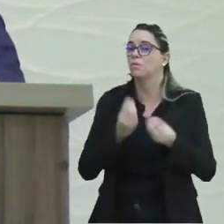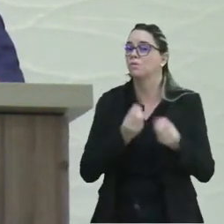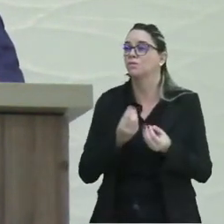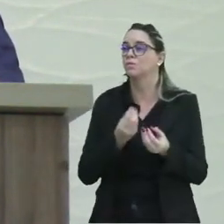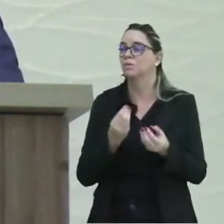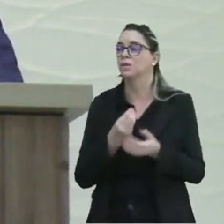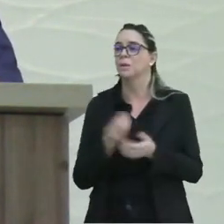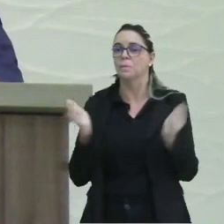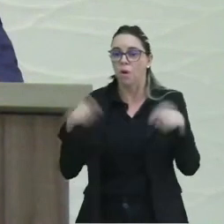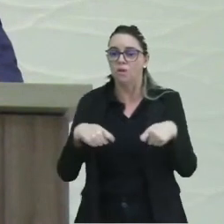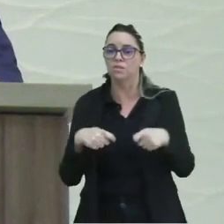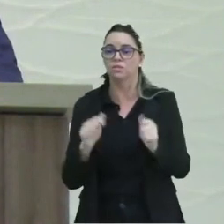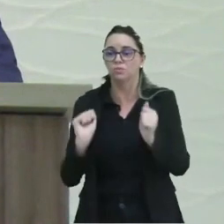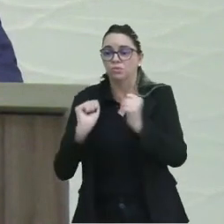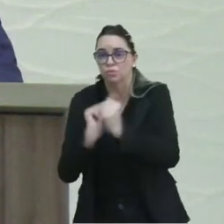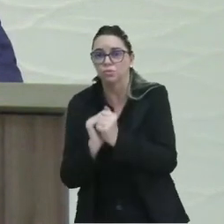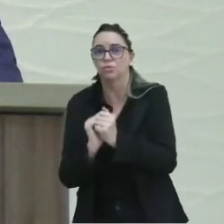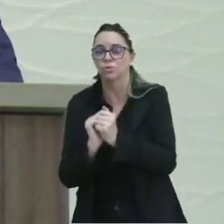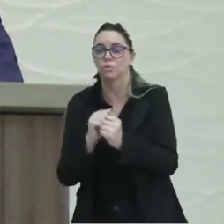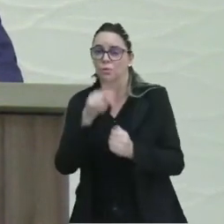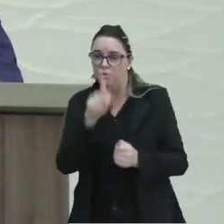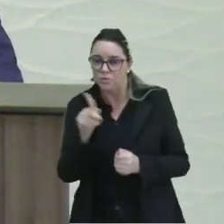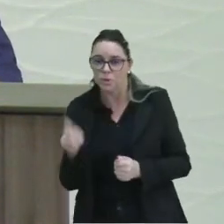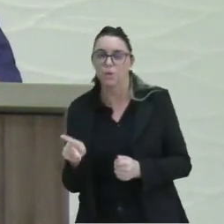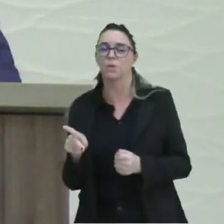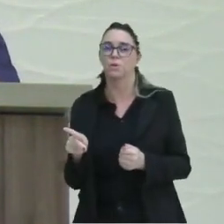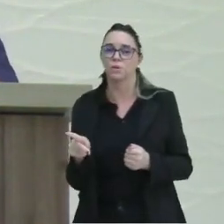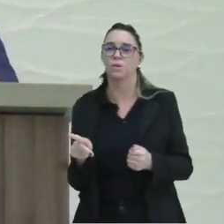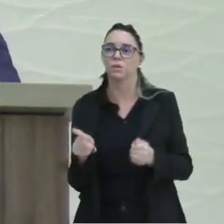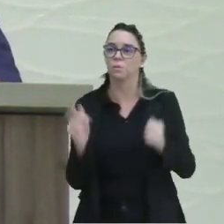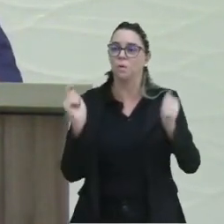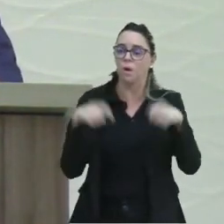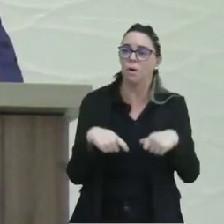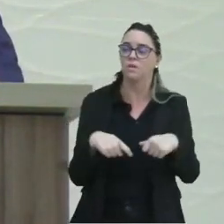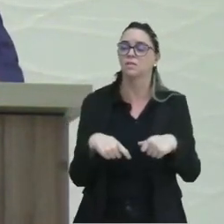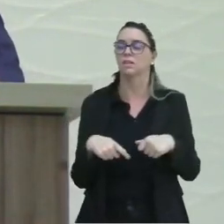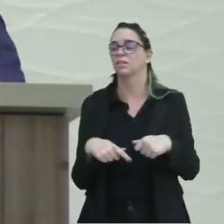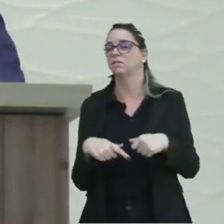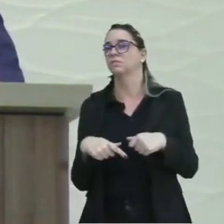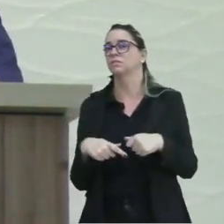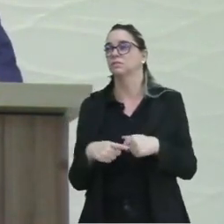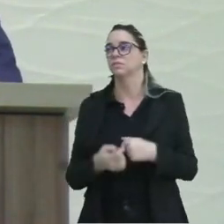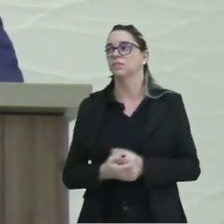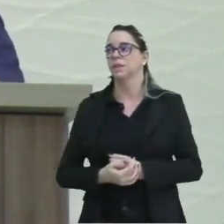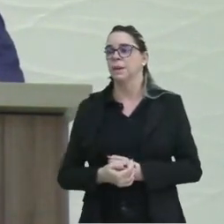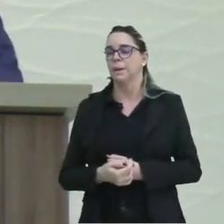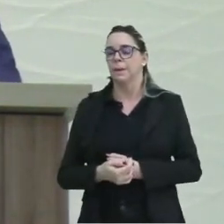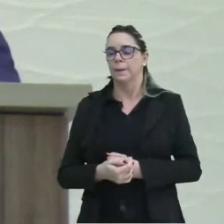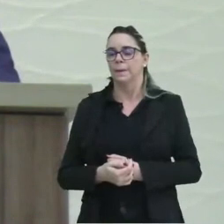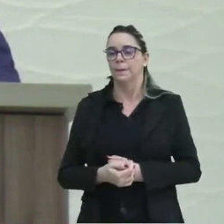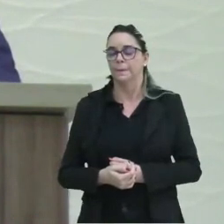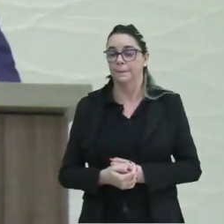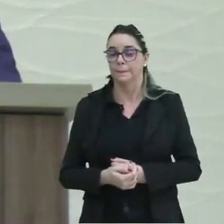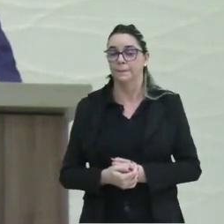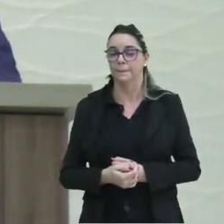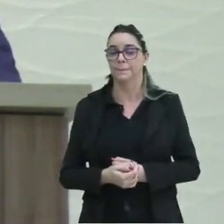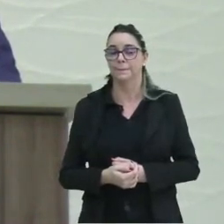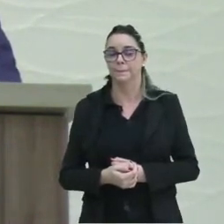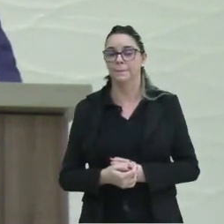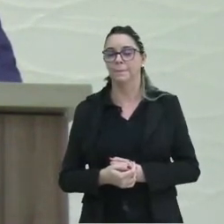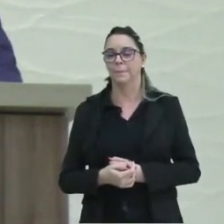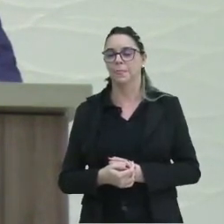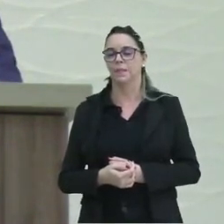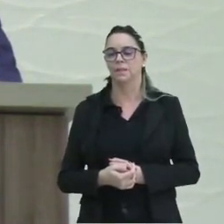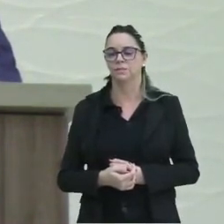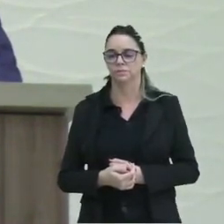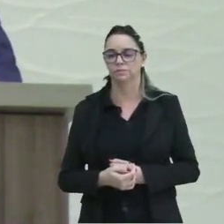junto com a categoria, analisar os pontos que foram prestados conta e aquele que eles vão contra-argumentar. Porque no momento que é prestado